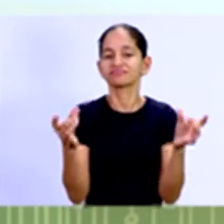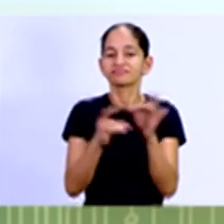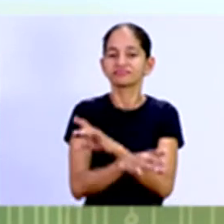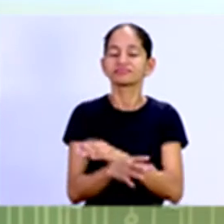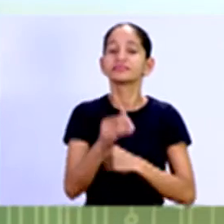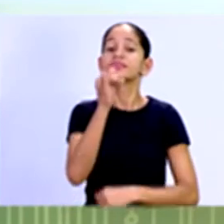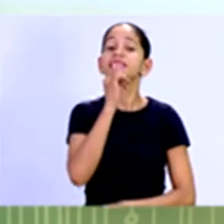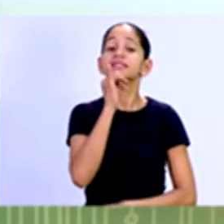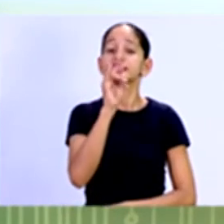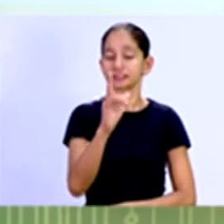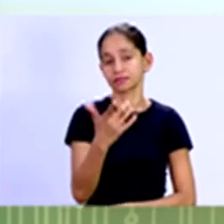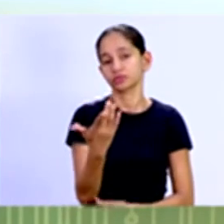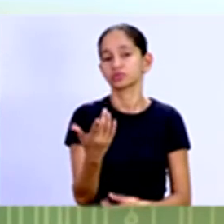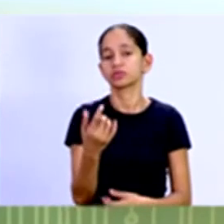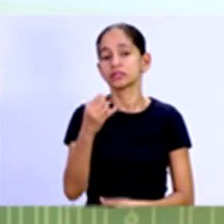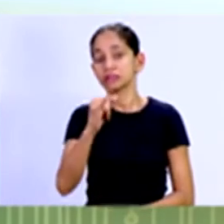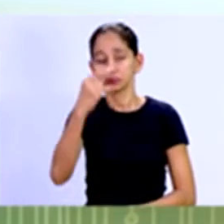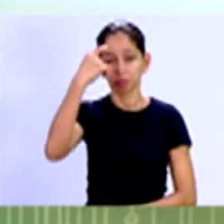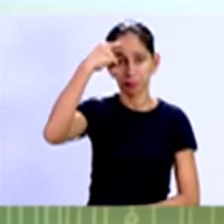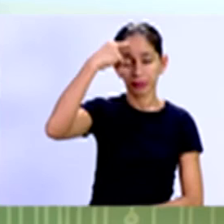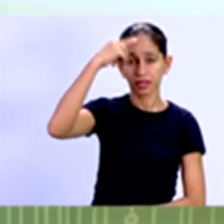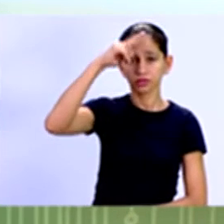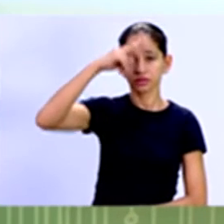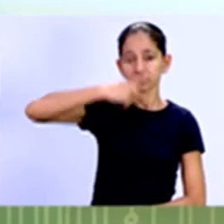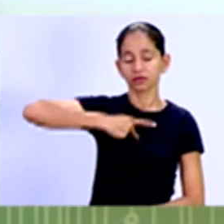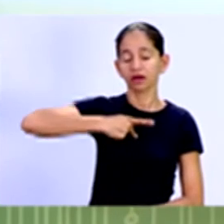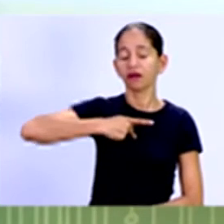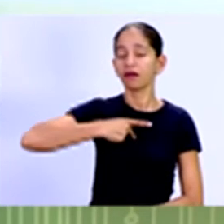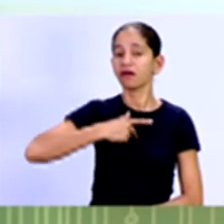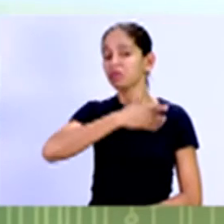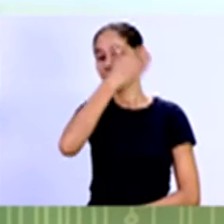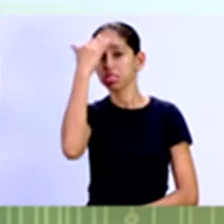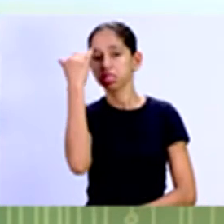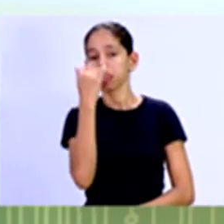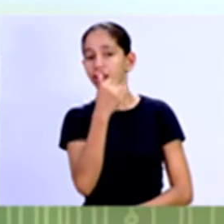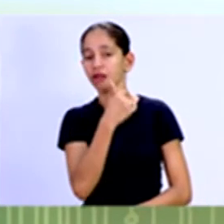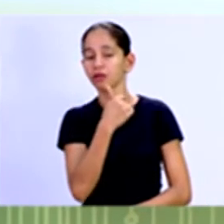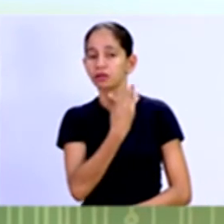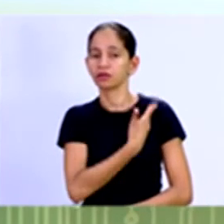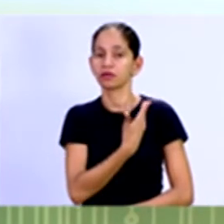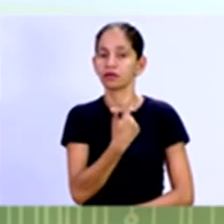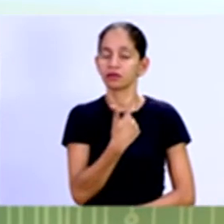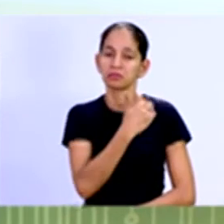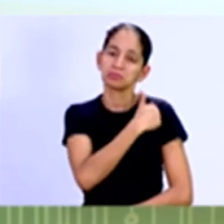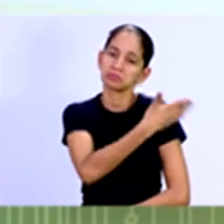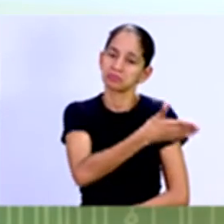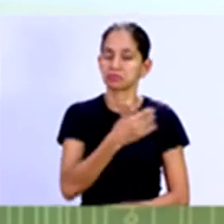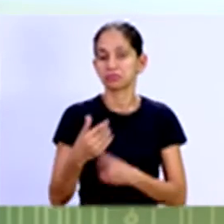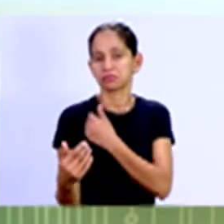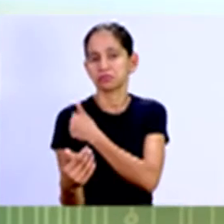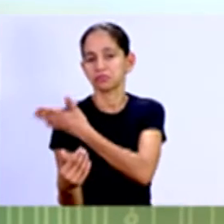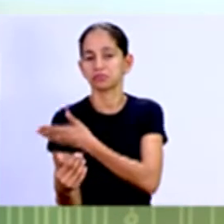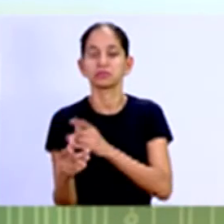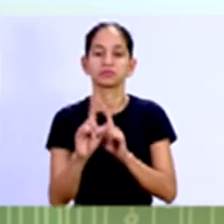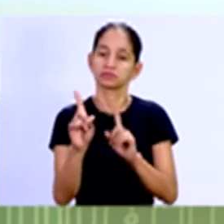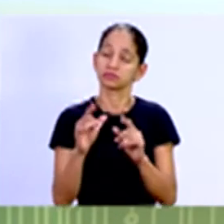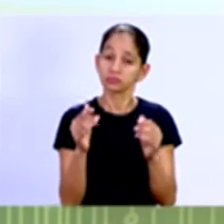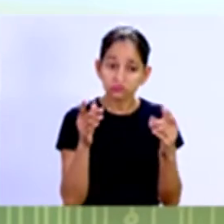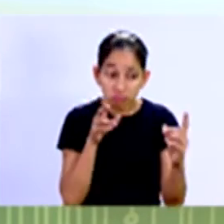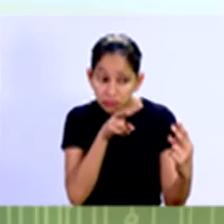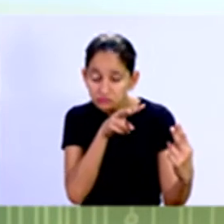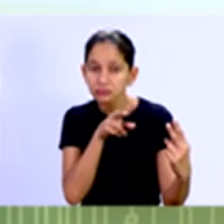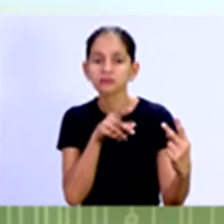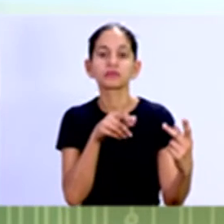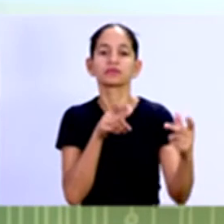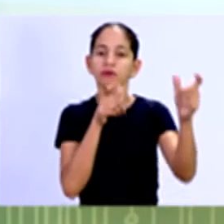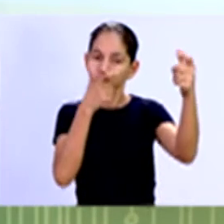por exemplo, de quando eu penso em mim, eu tenho que pensar no outro também, né? O princípio de que nós vivemos em sociedade, o